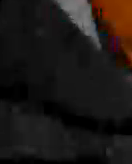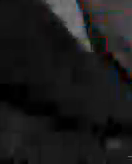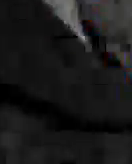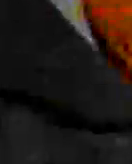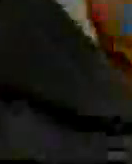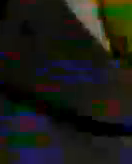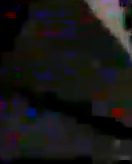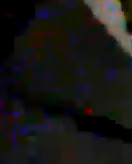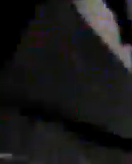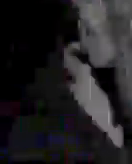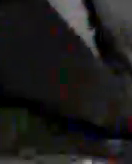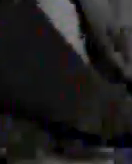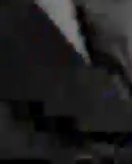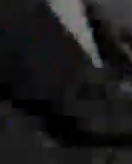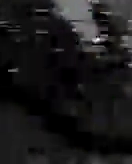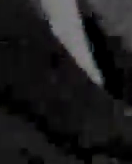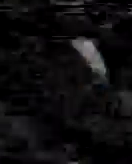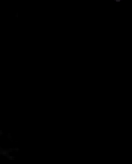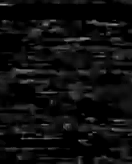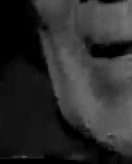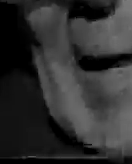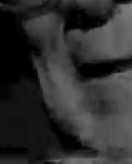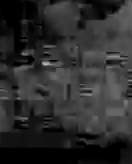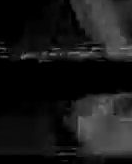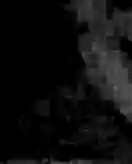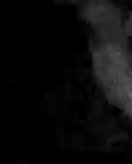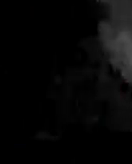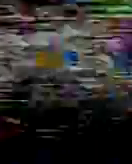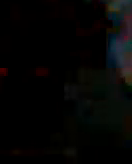Nós vivemos, proponho neste momento,